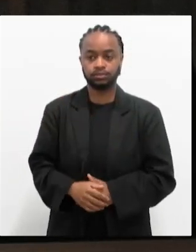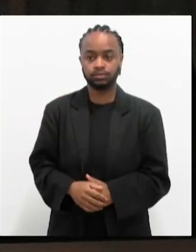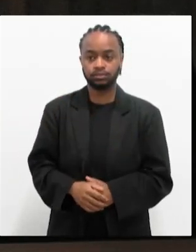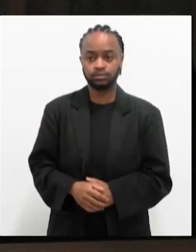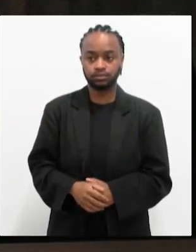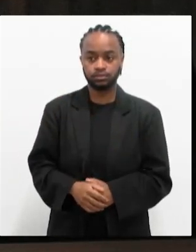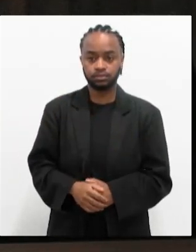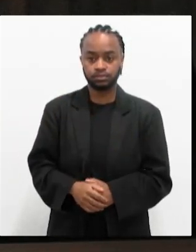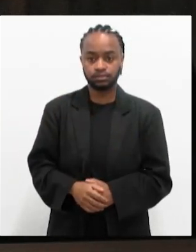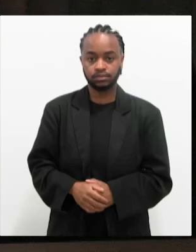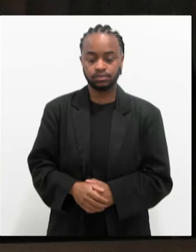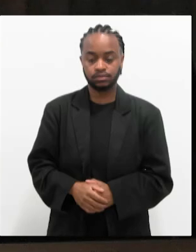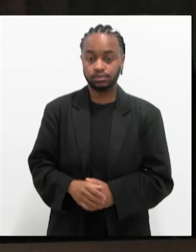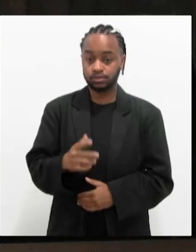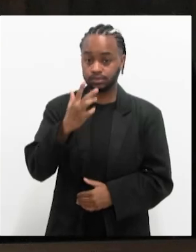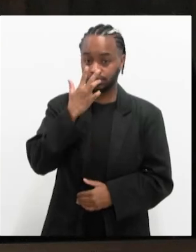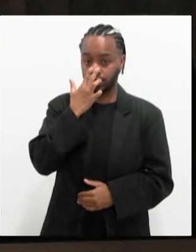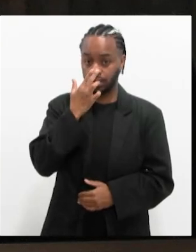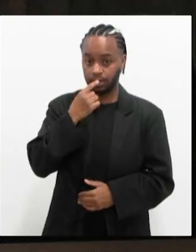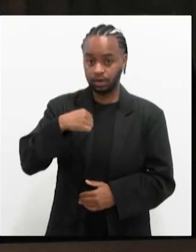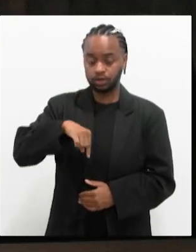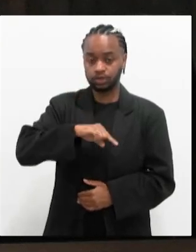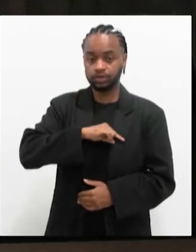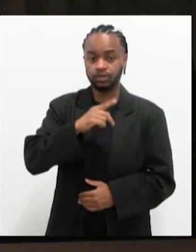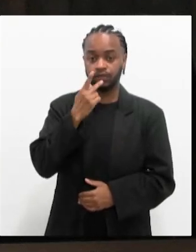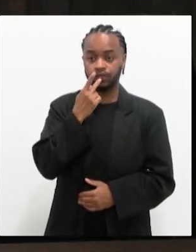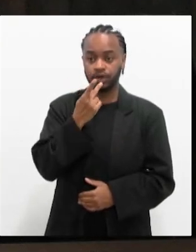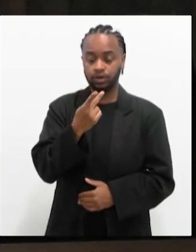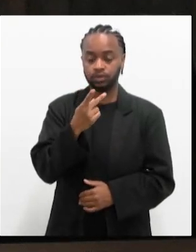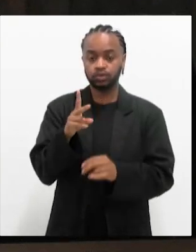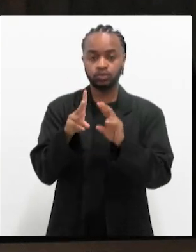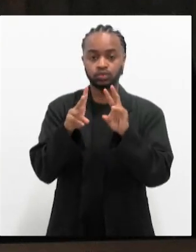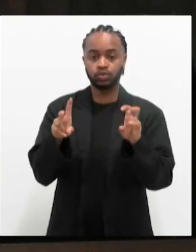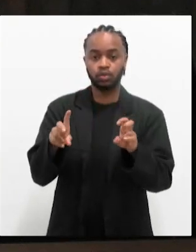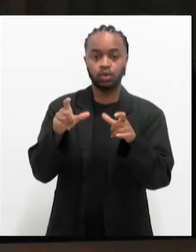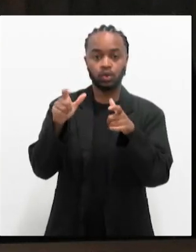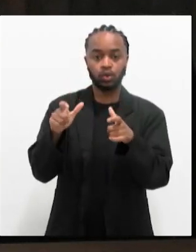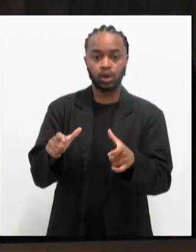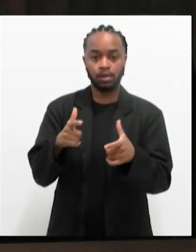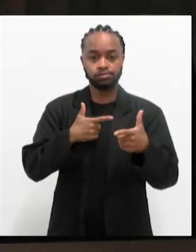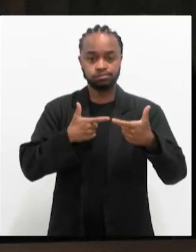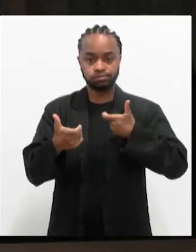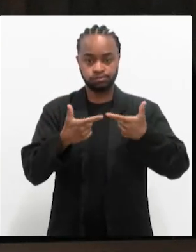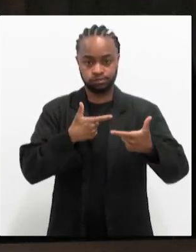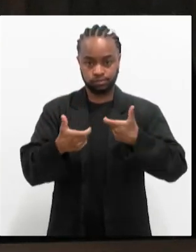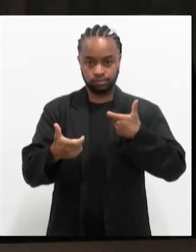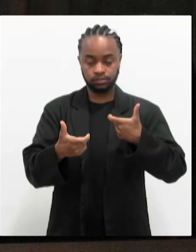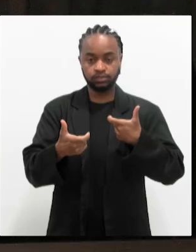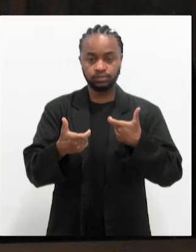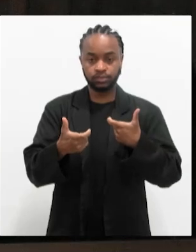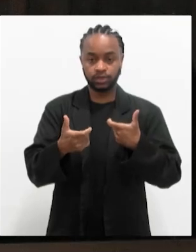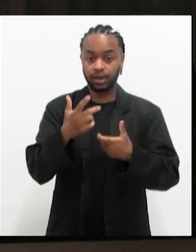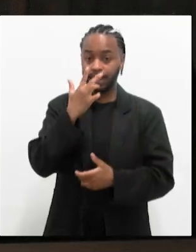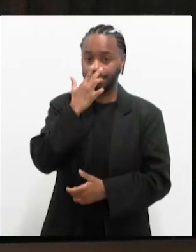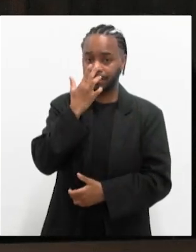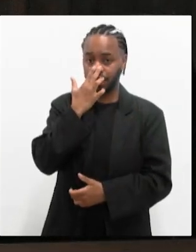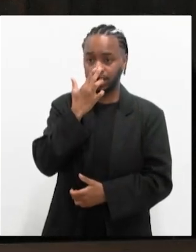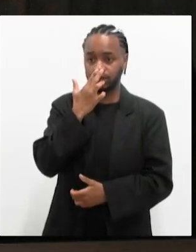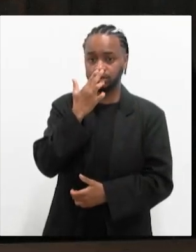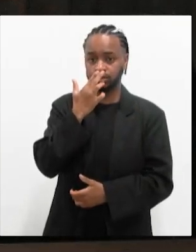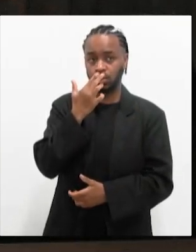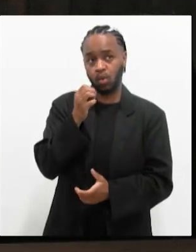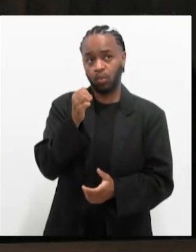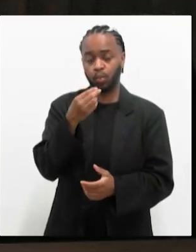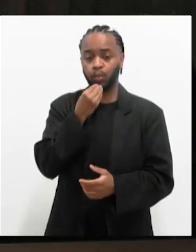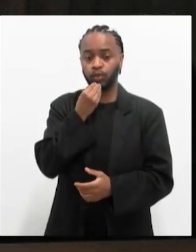Parece que estamos falando de algum lugar em guerra. Parece que poderíamos estar falando